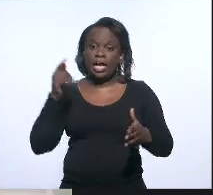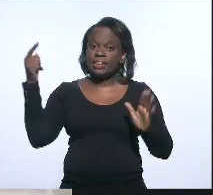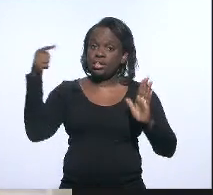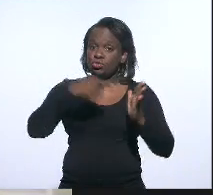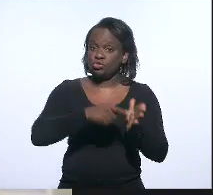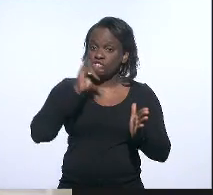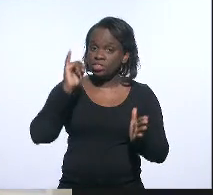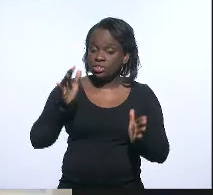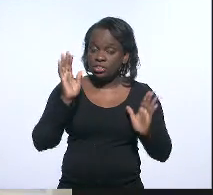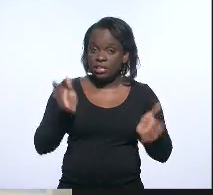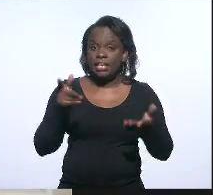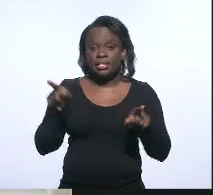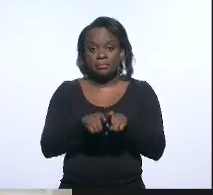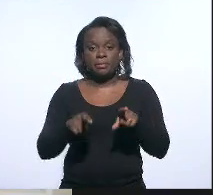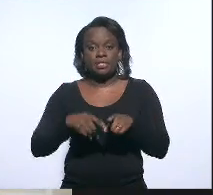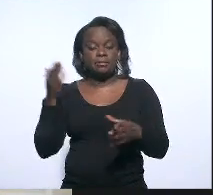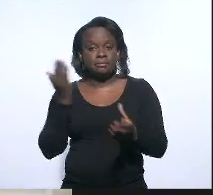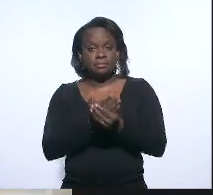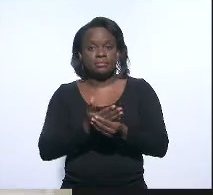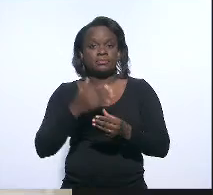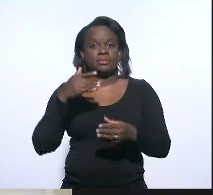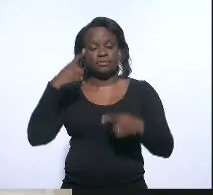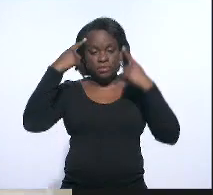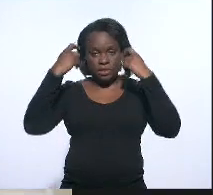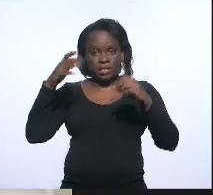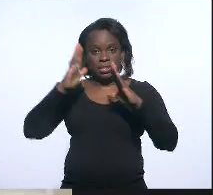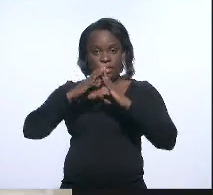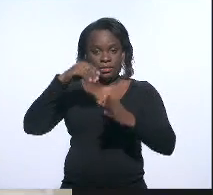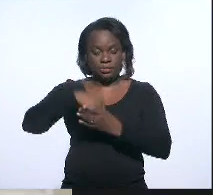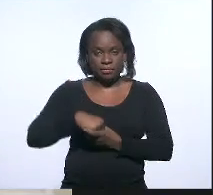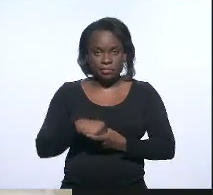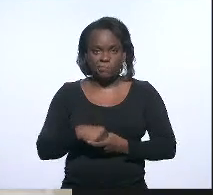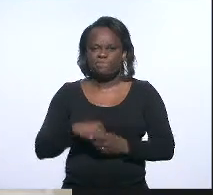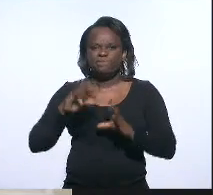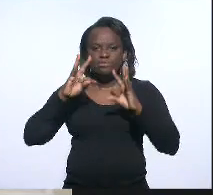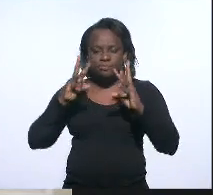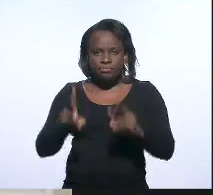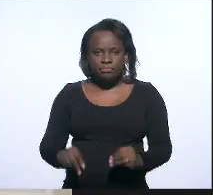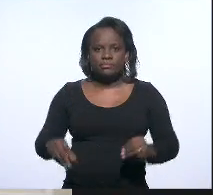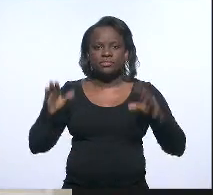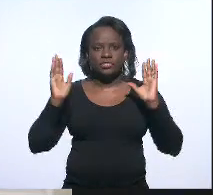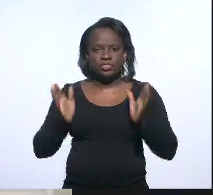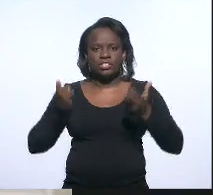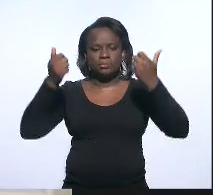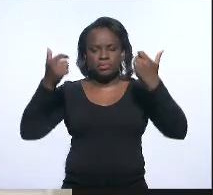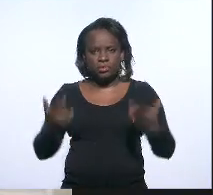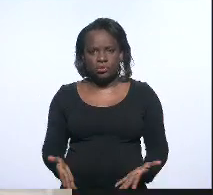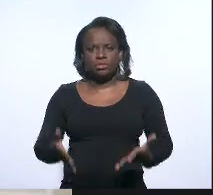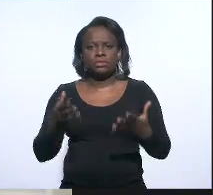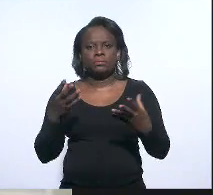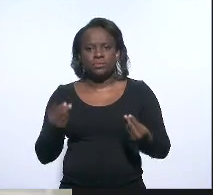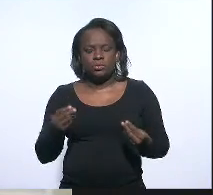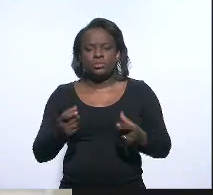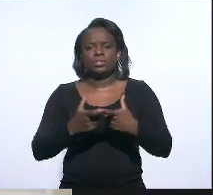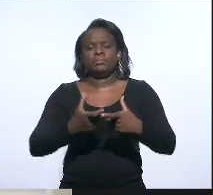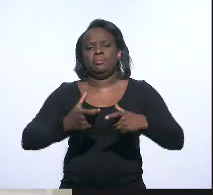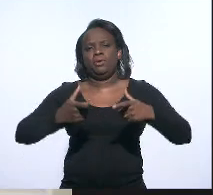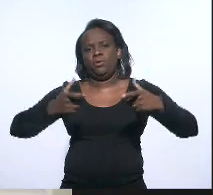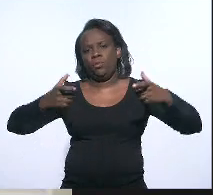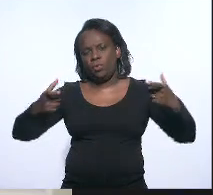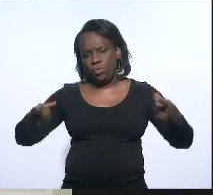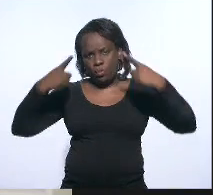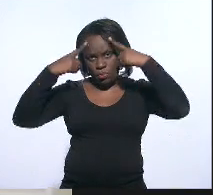inquiridos e réus em processos de violência doméstica. Todos nós já dissemos aqui o quanto que aumentou